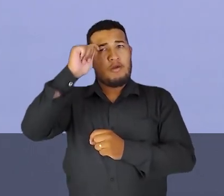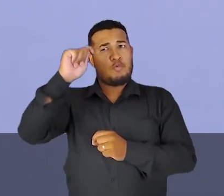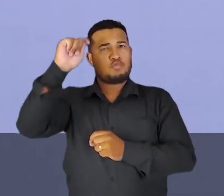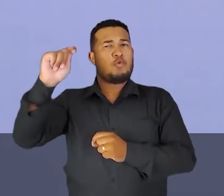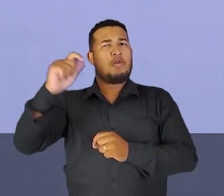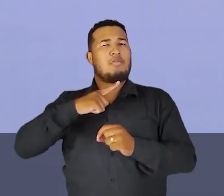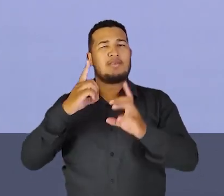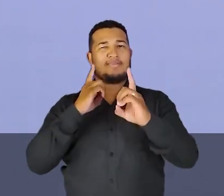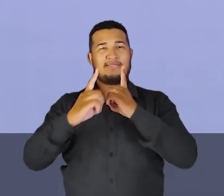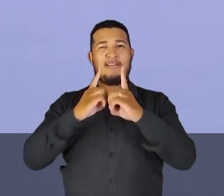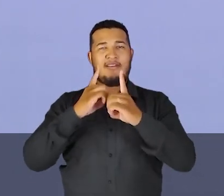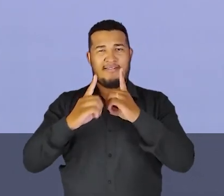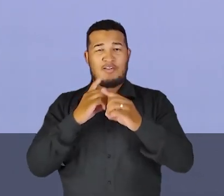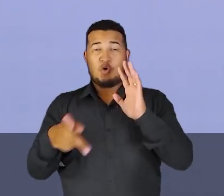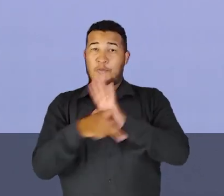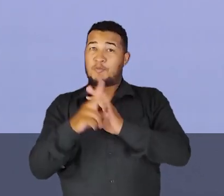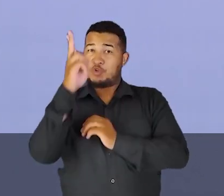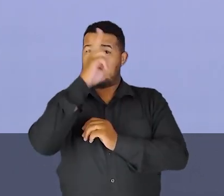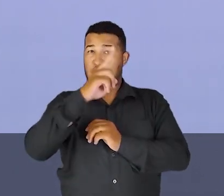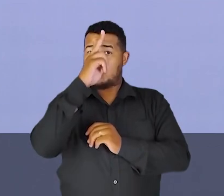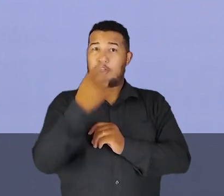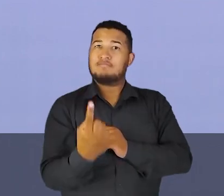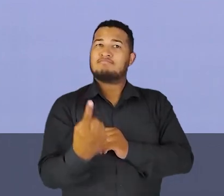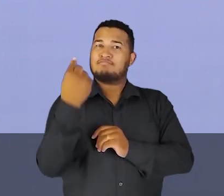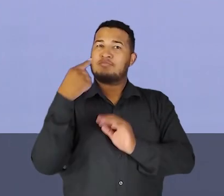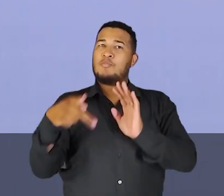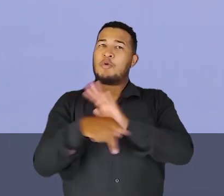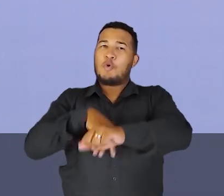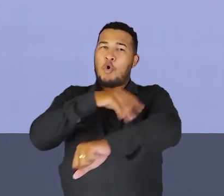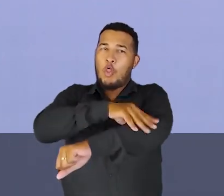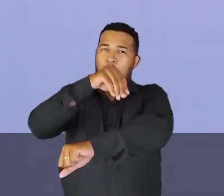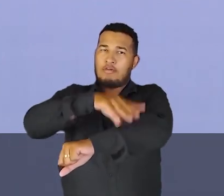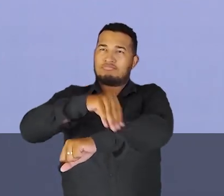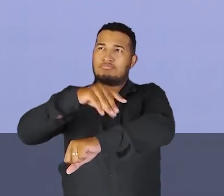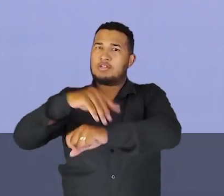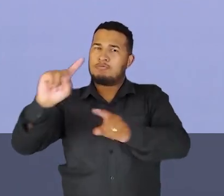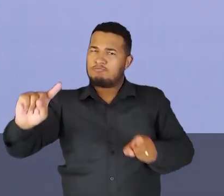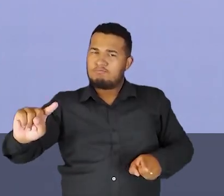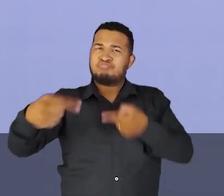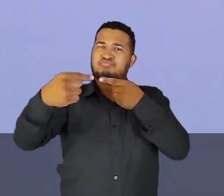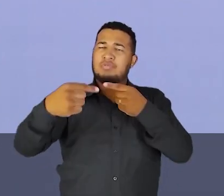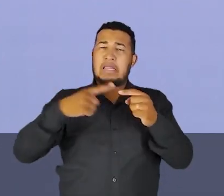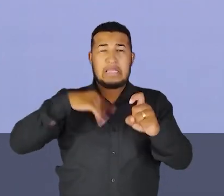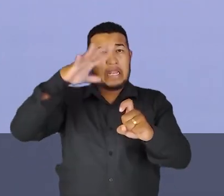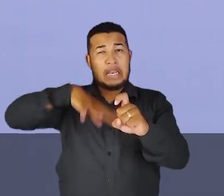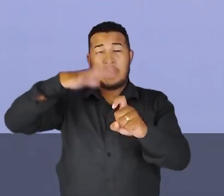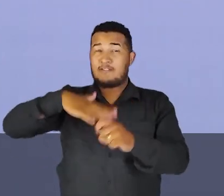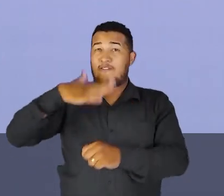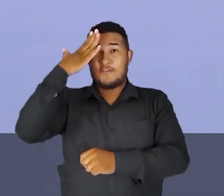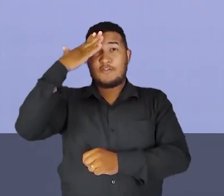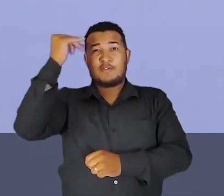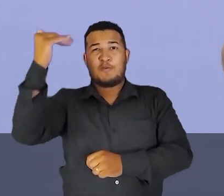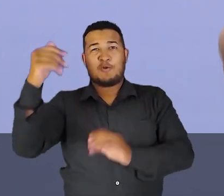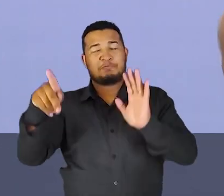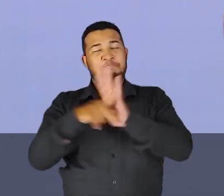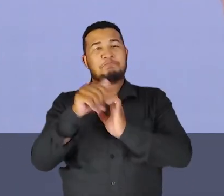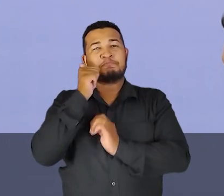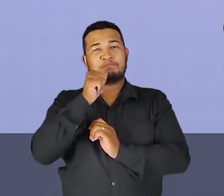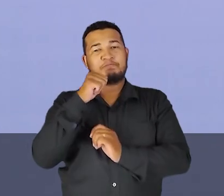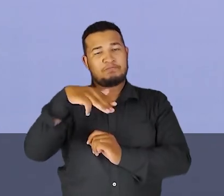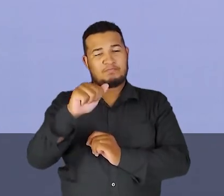faz um diálogo com a história dos ataques dos holandeses, com a lenda muito famosa aqui no estado, a lenda de